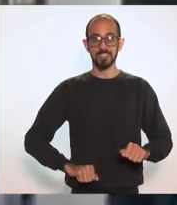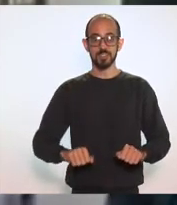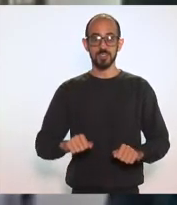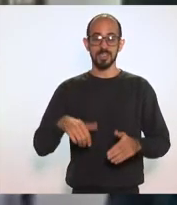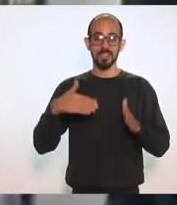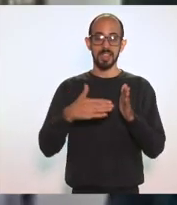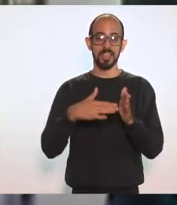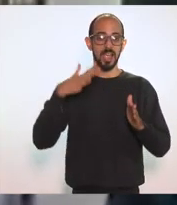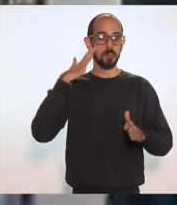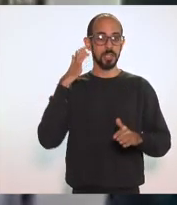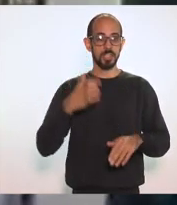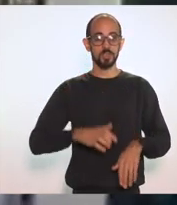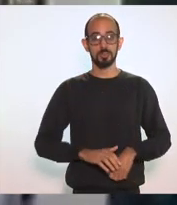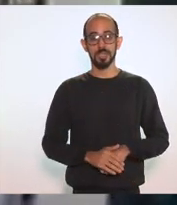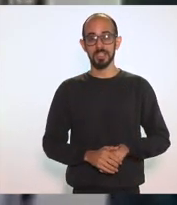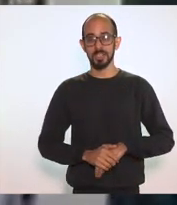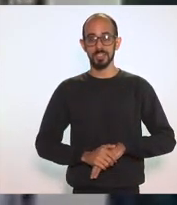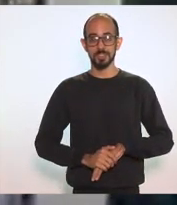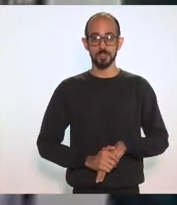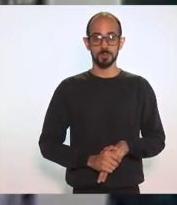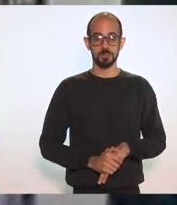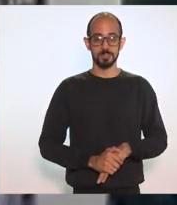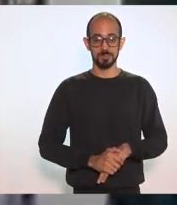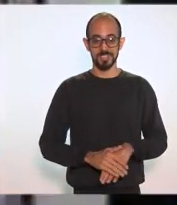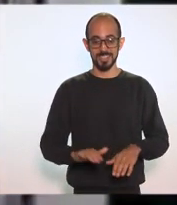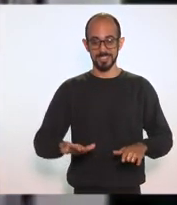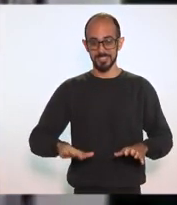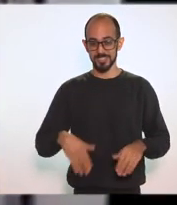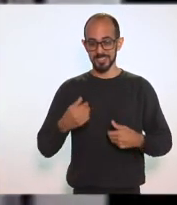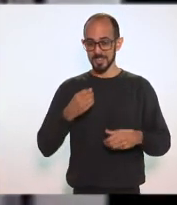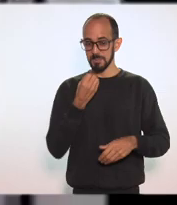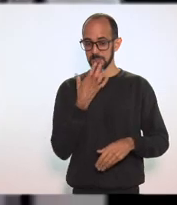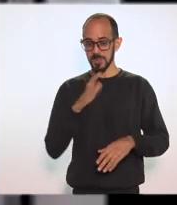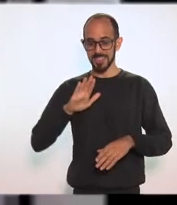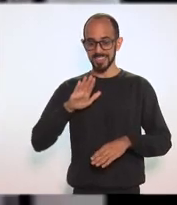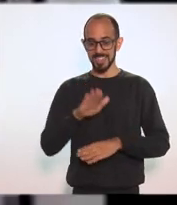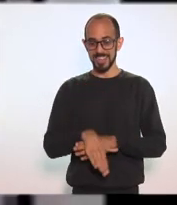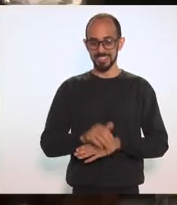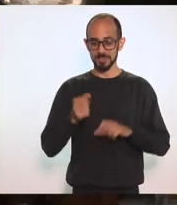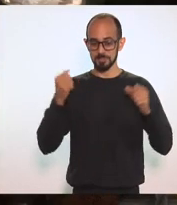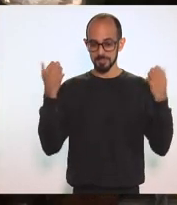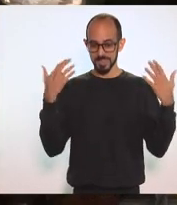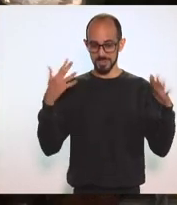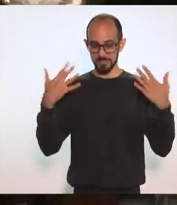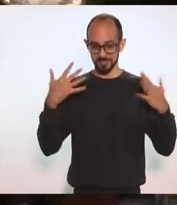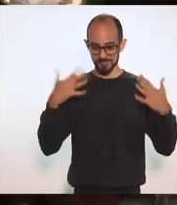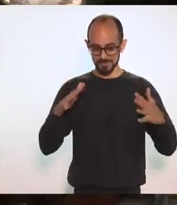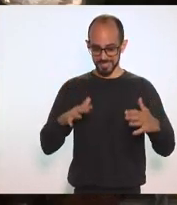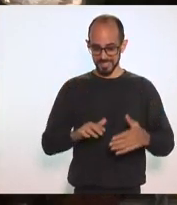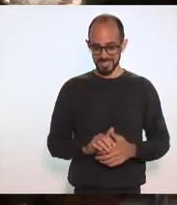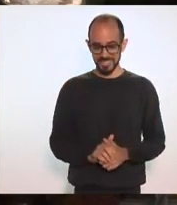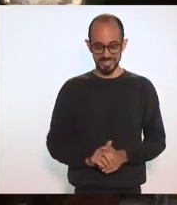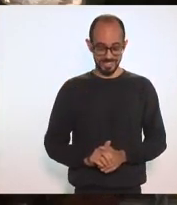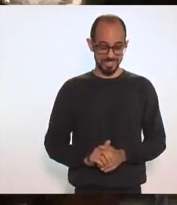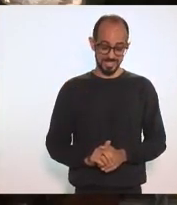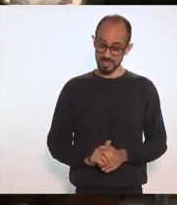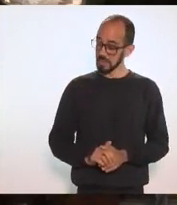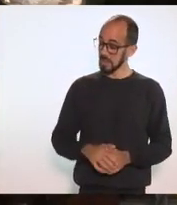amanhã. Muito obrigado. Boa tarde, parabéns, né? E por essa grata